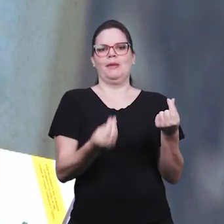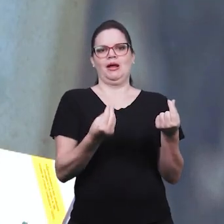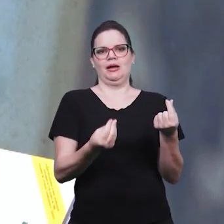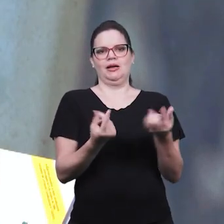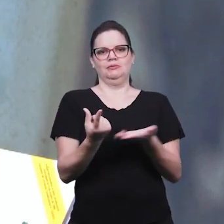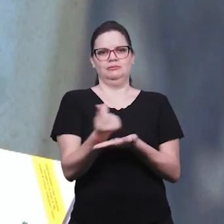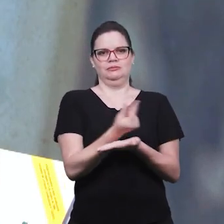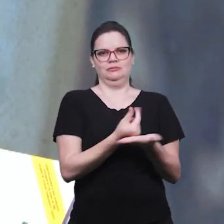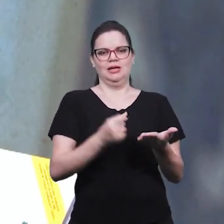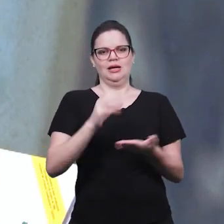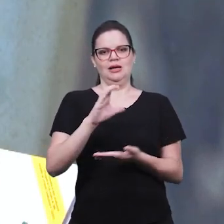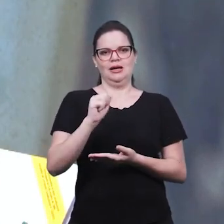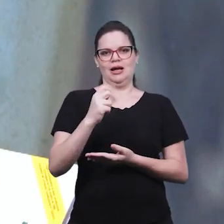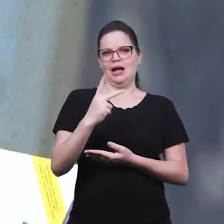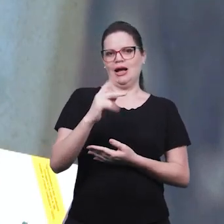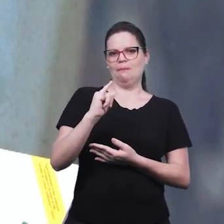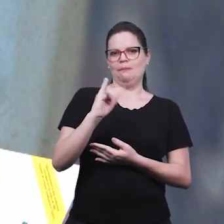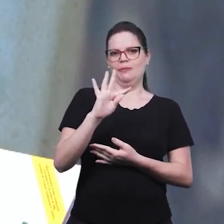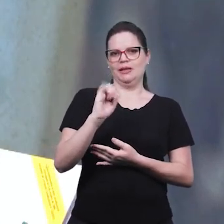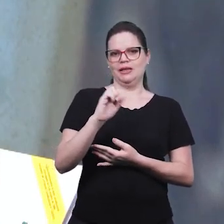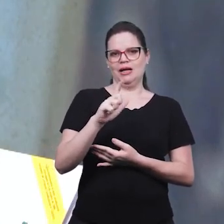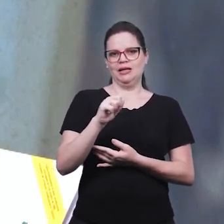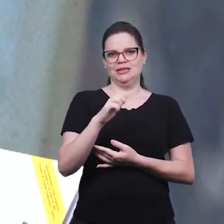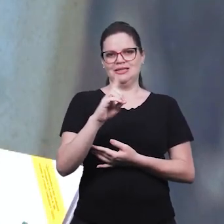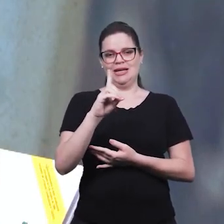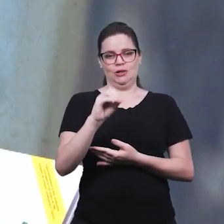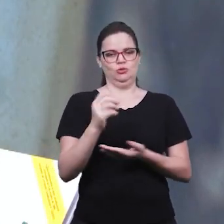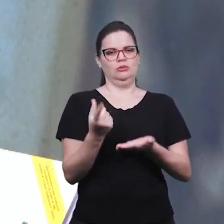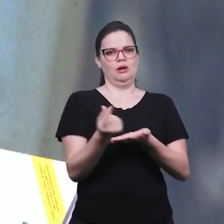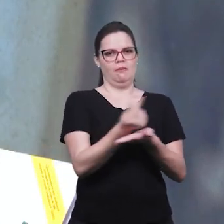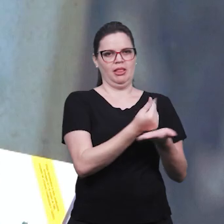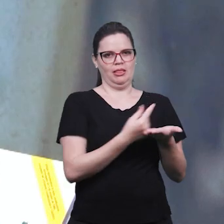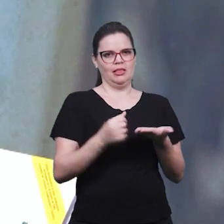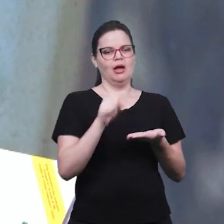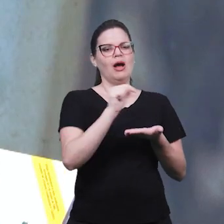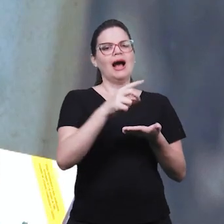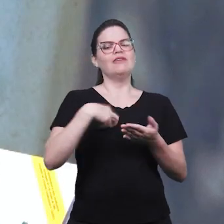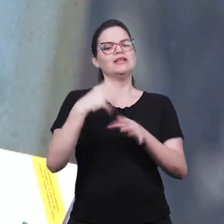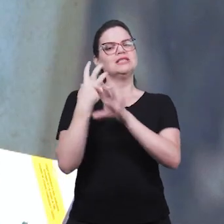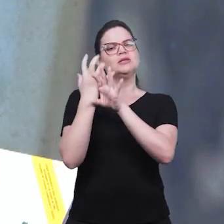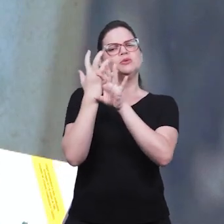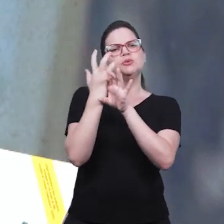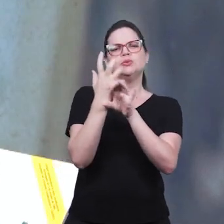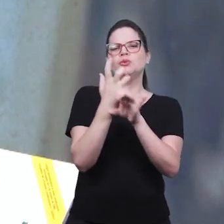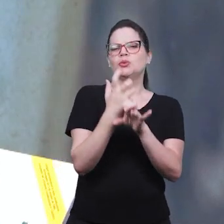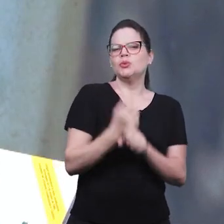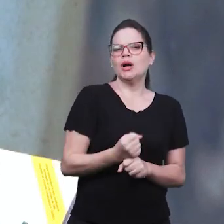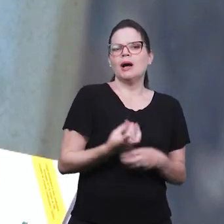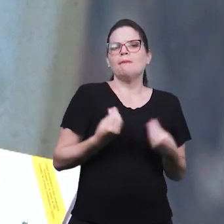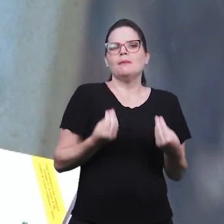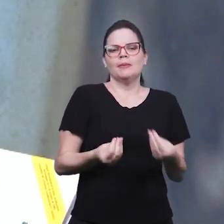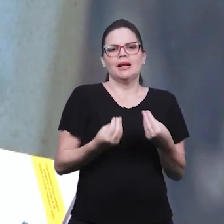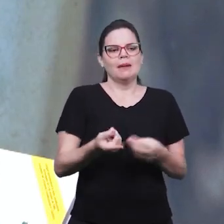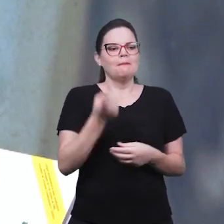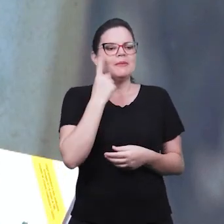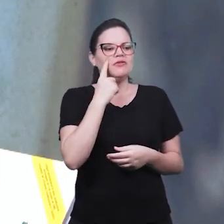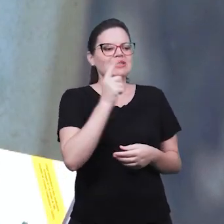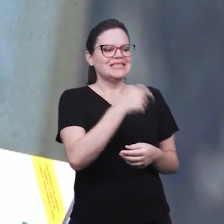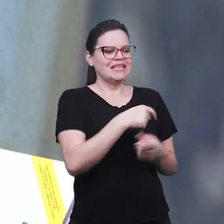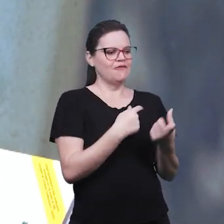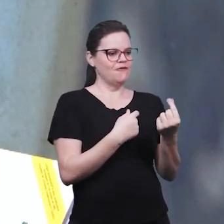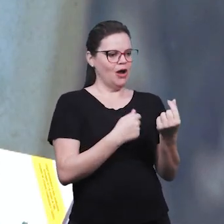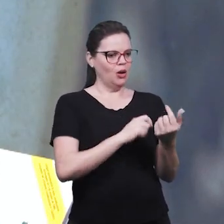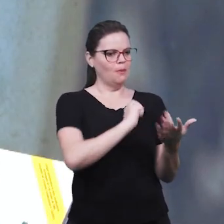Então, é feito cálculos anualmente para saber se esse valor vai conseguir pagar as aposentadorias